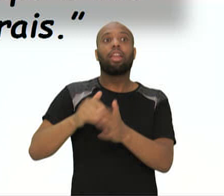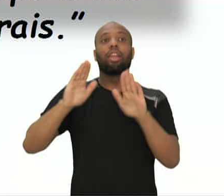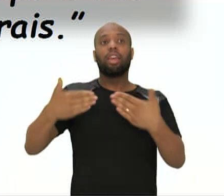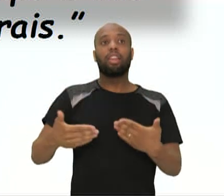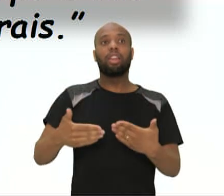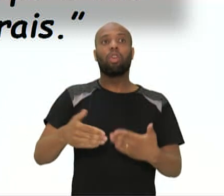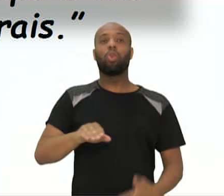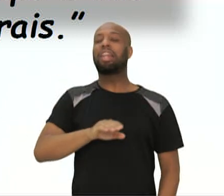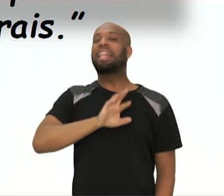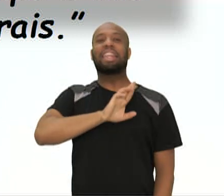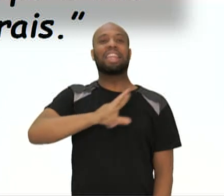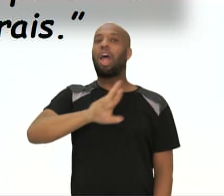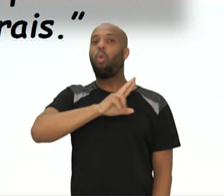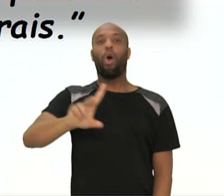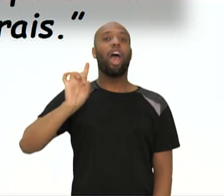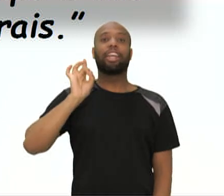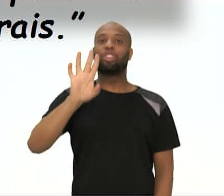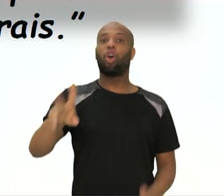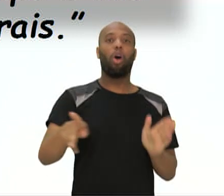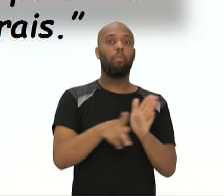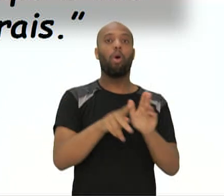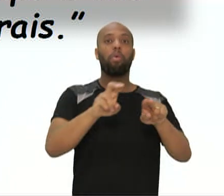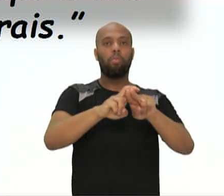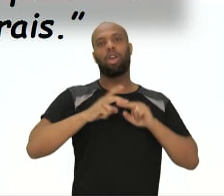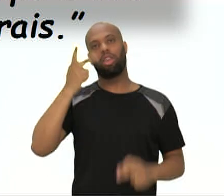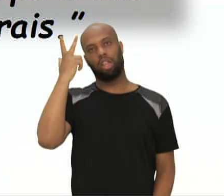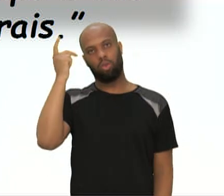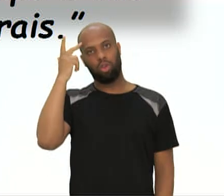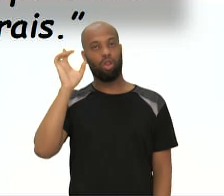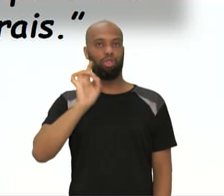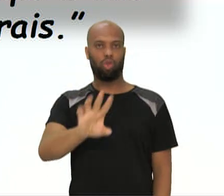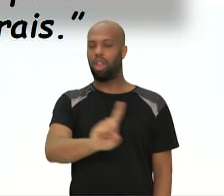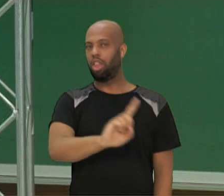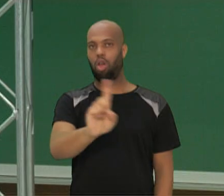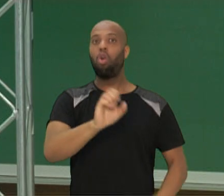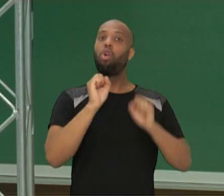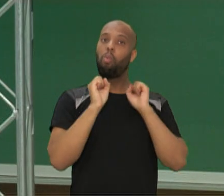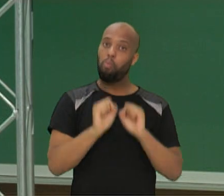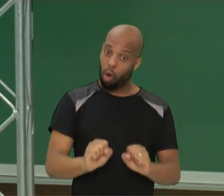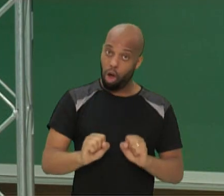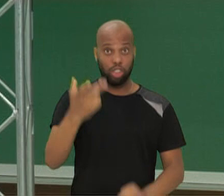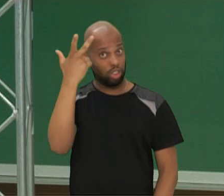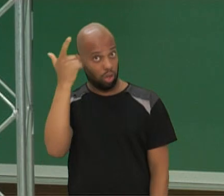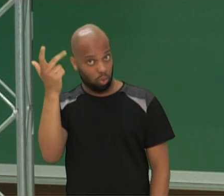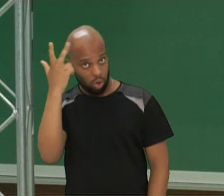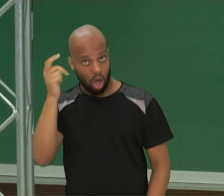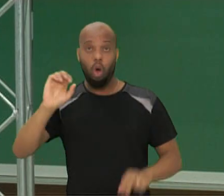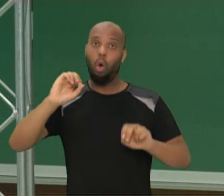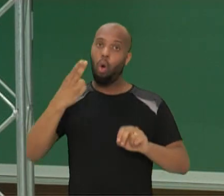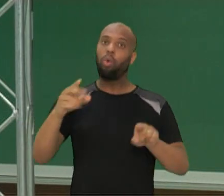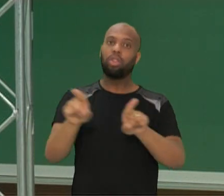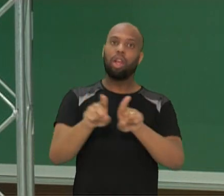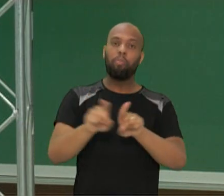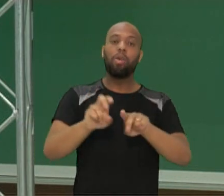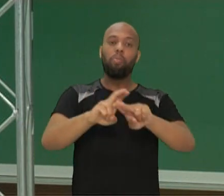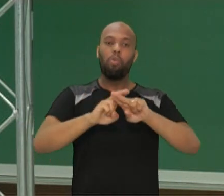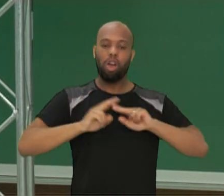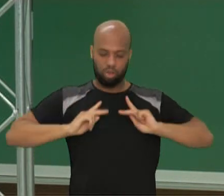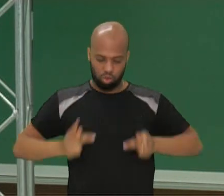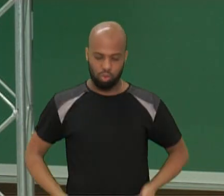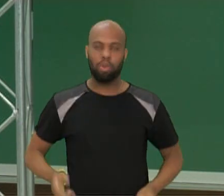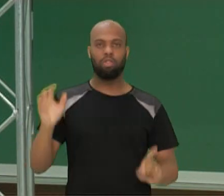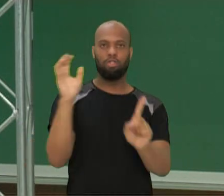eles não são exclusivamente por causas naturais, podendo ser de causas naturais ou de causas antrópicas,